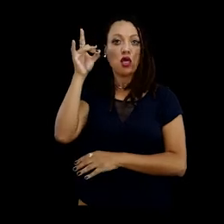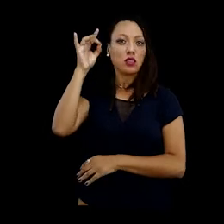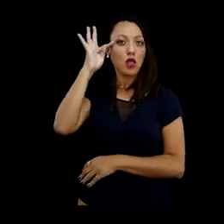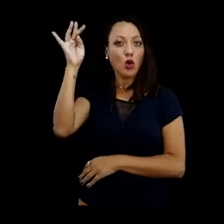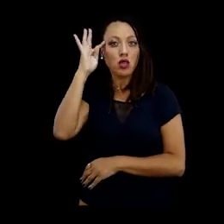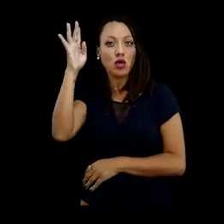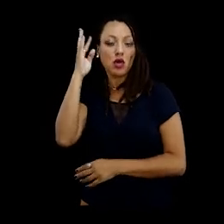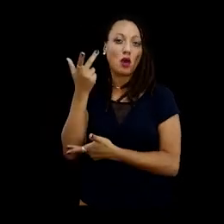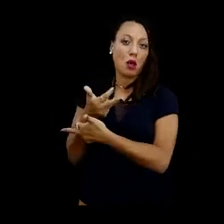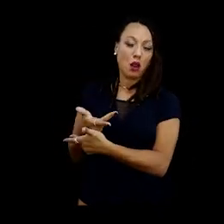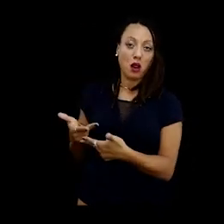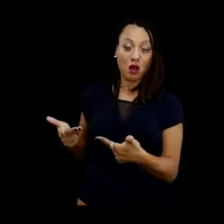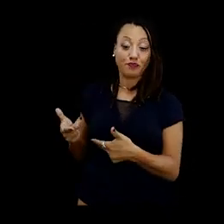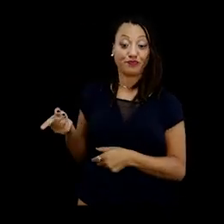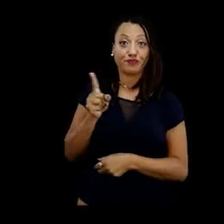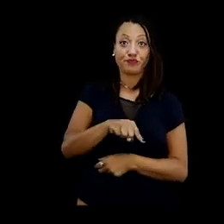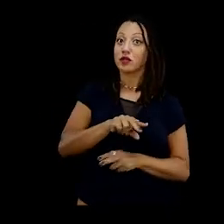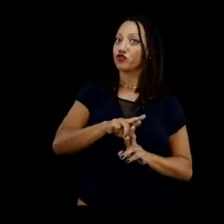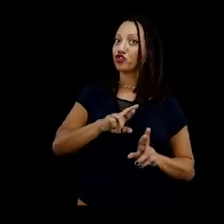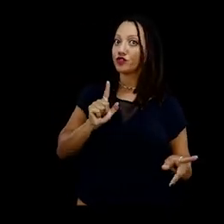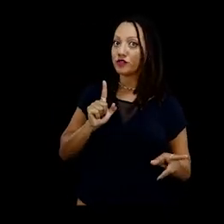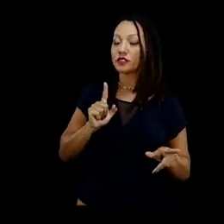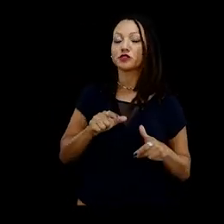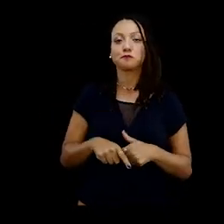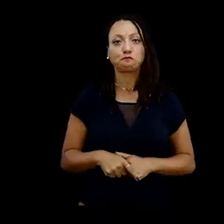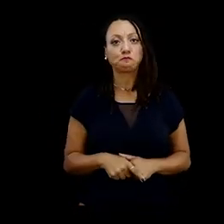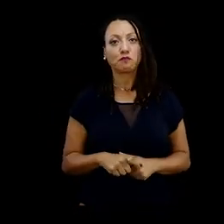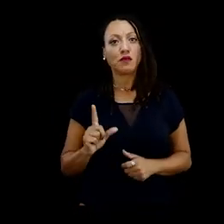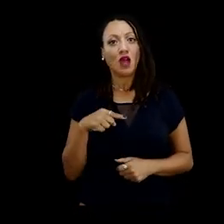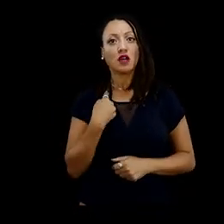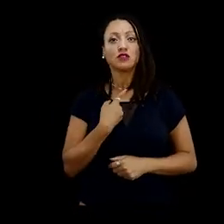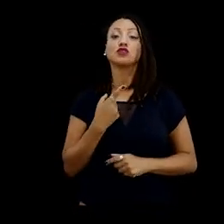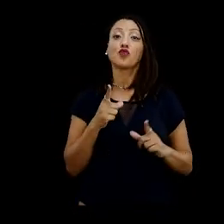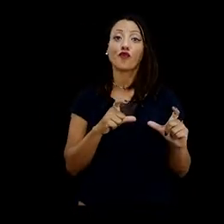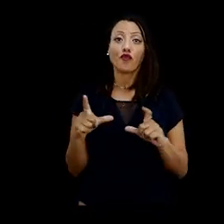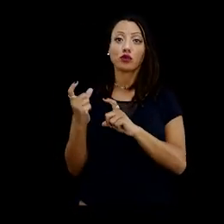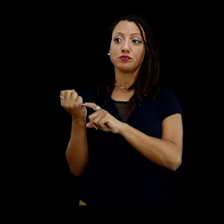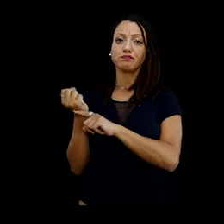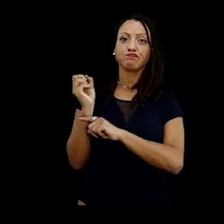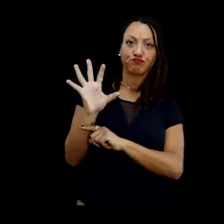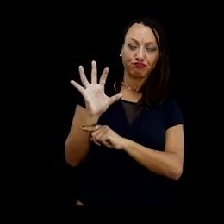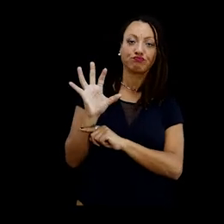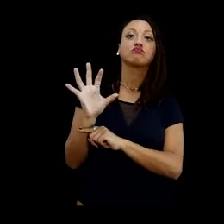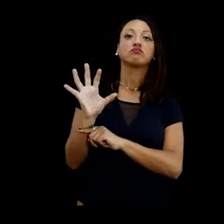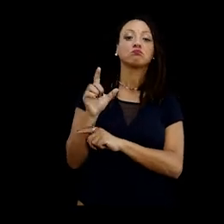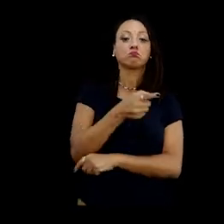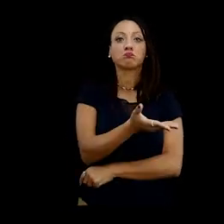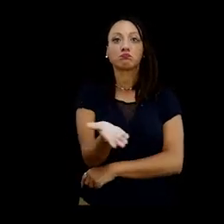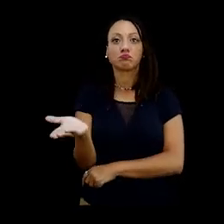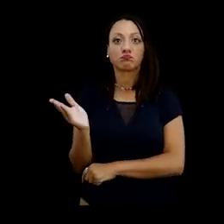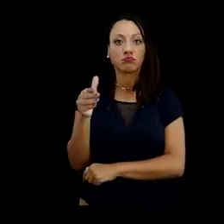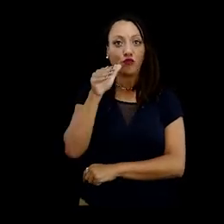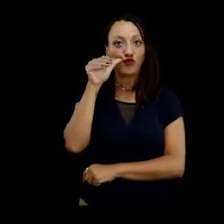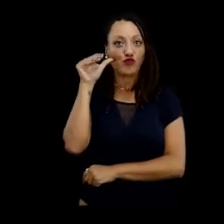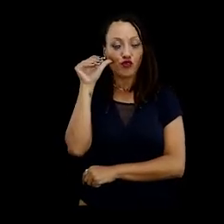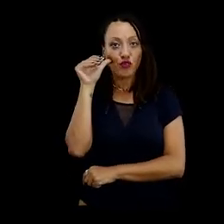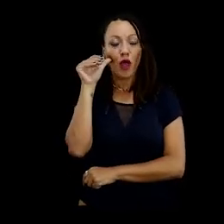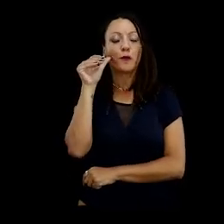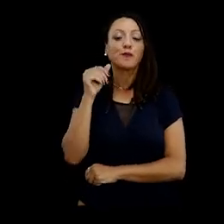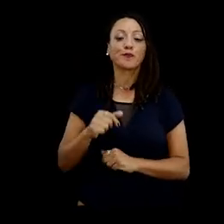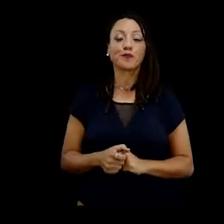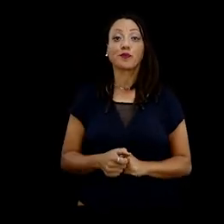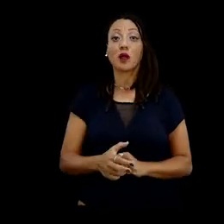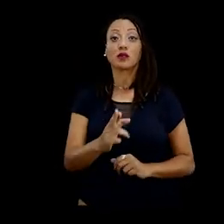categorias, teorias, etc. Então, nós projetamos a foto dos arredores da fábrica